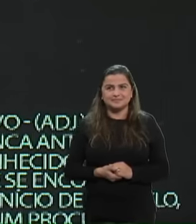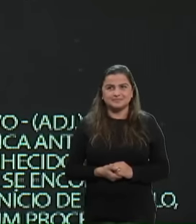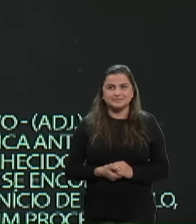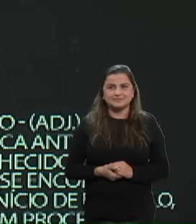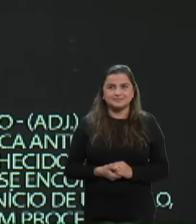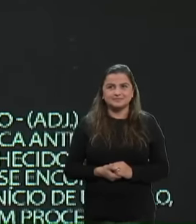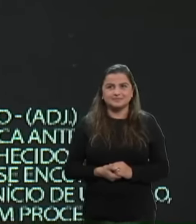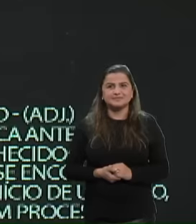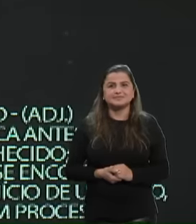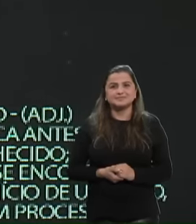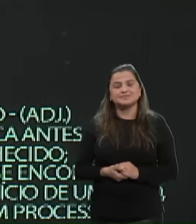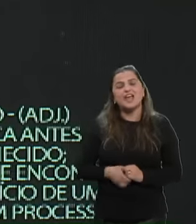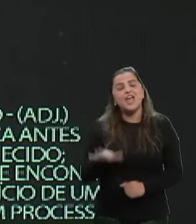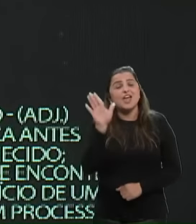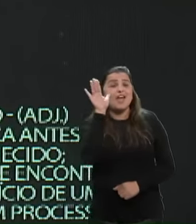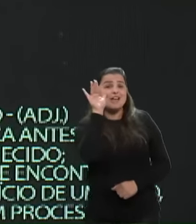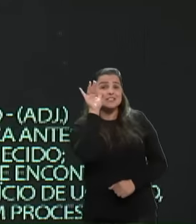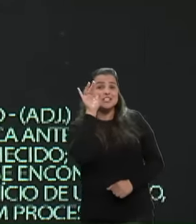Asistiendo Grey Anatomy.